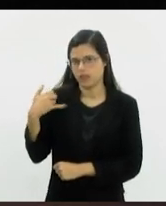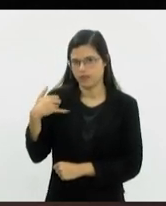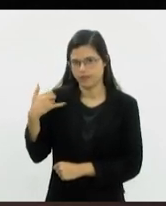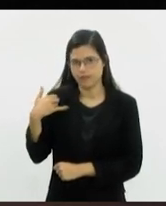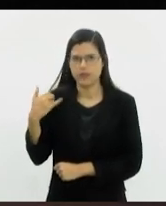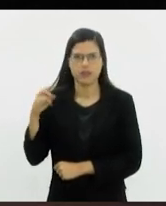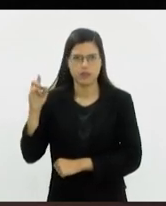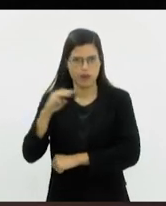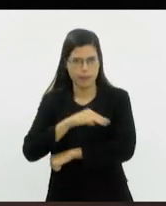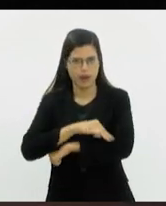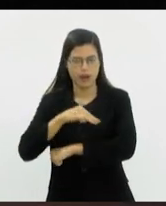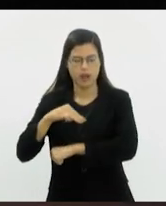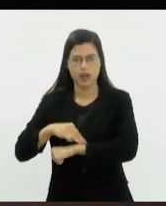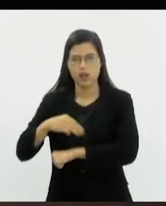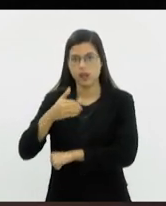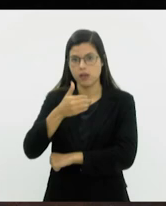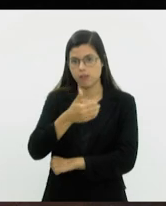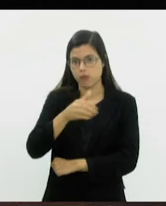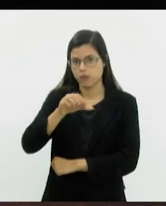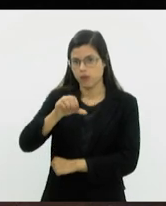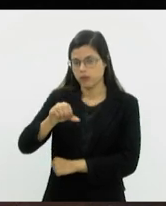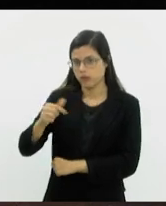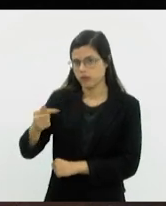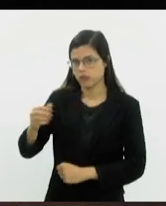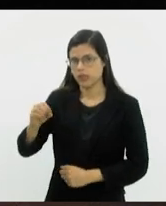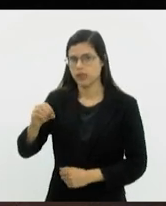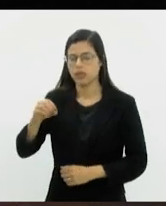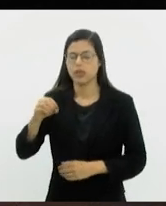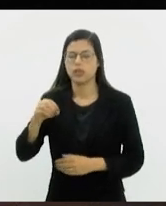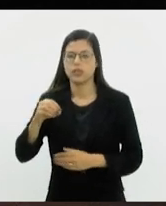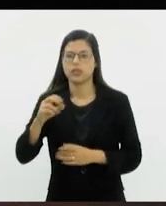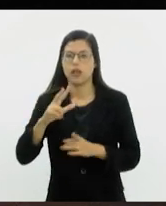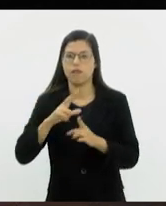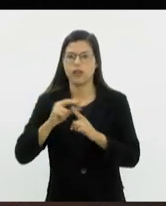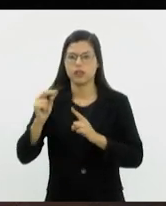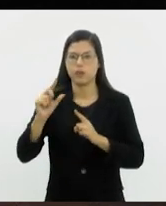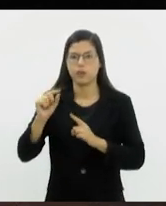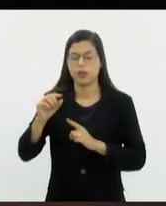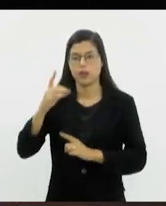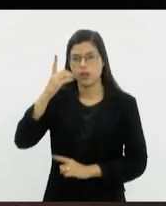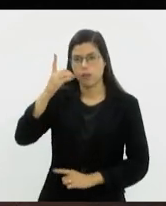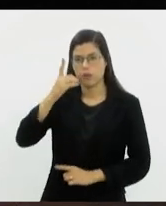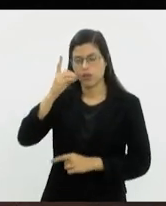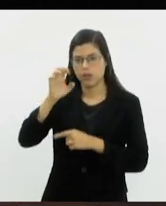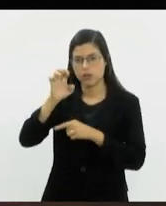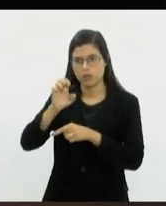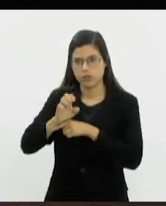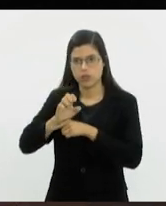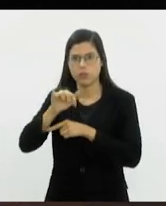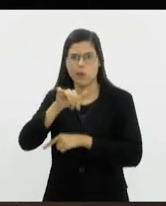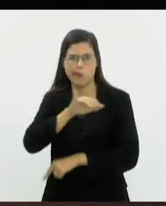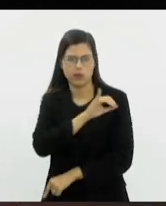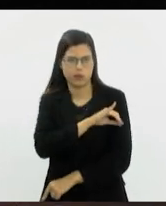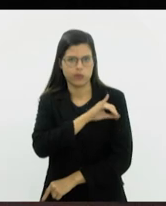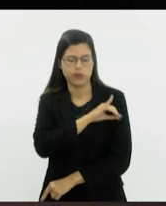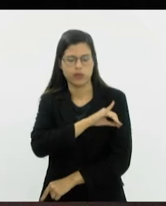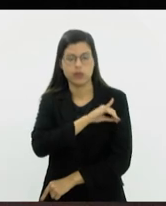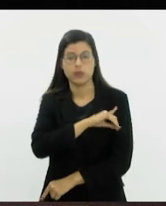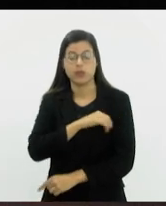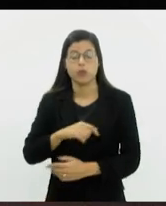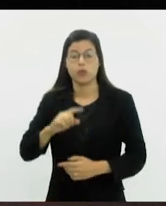Em 1970, foi eleito deputado estadual pelo antigo Estado do Rio de Janeiro